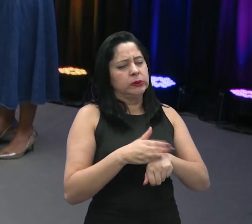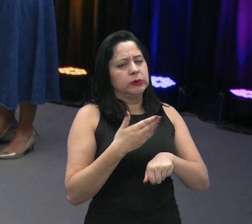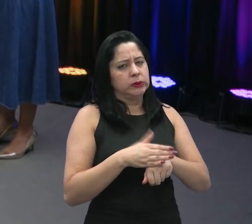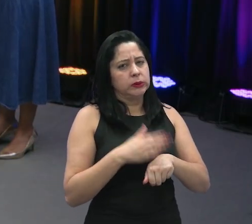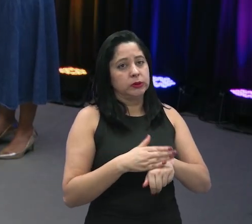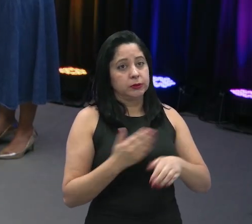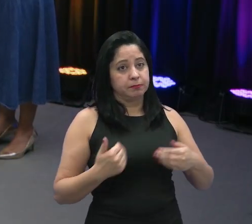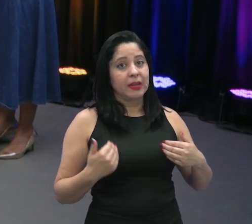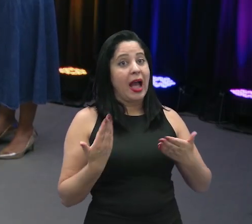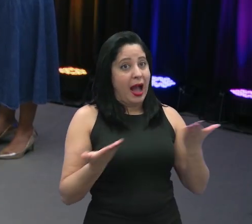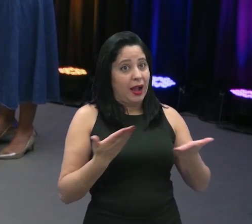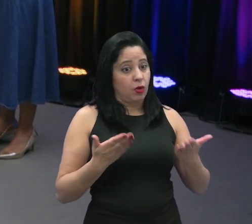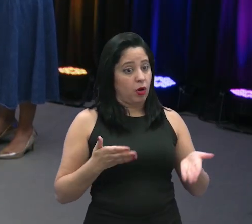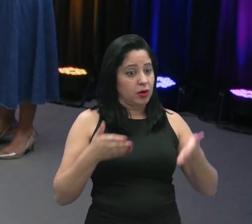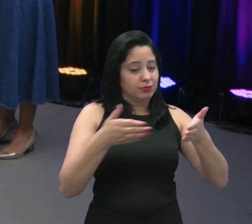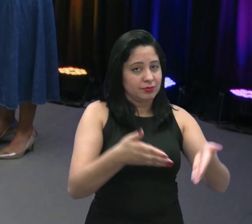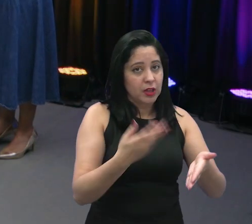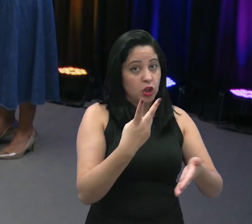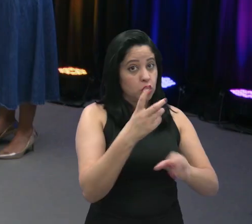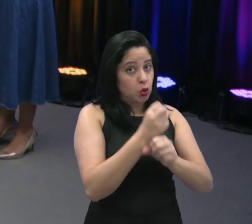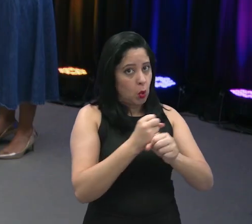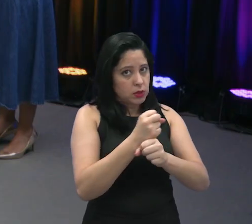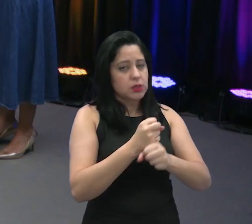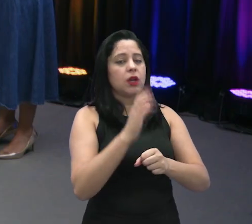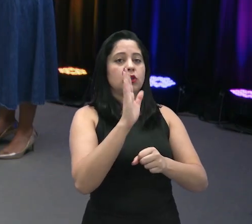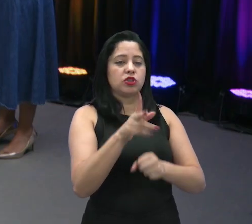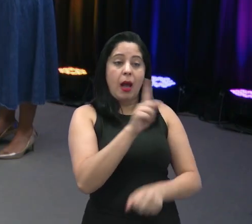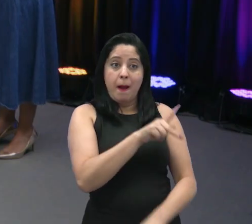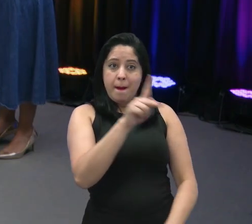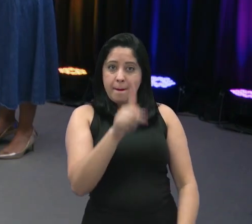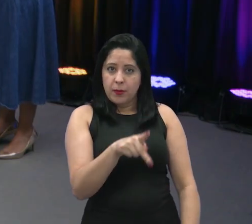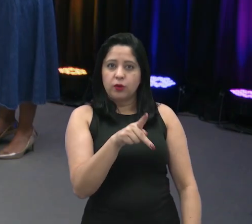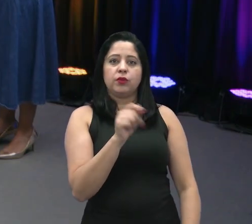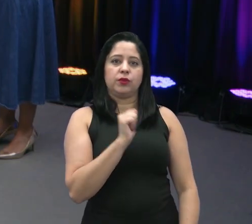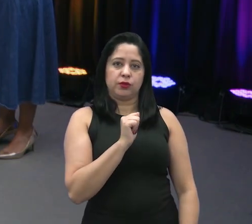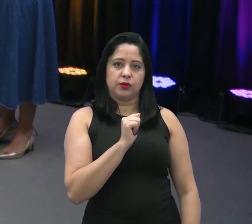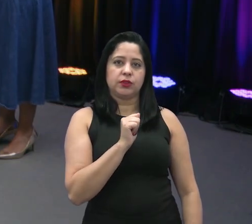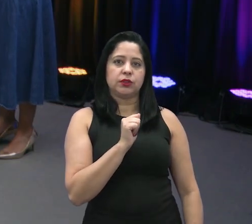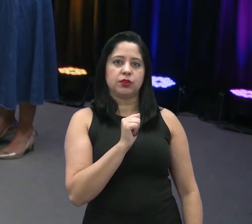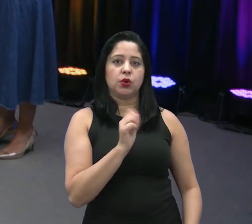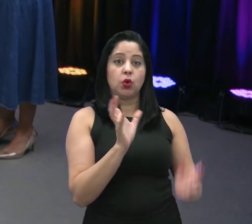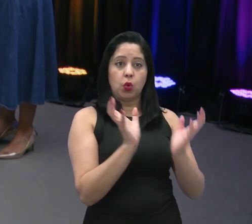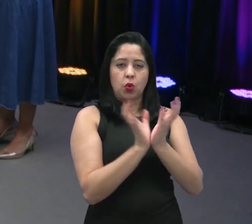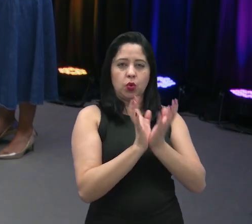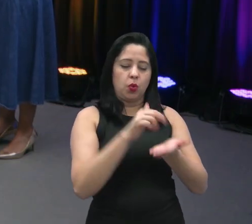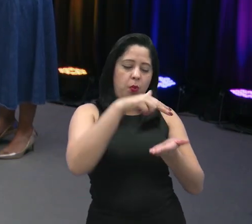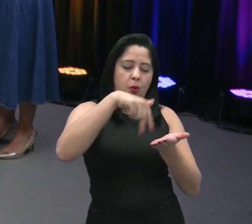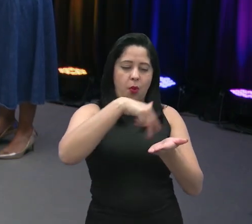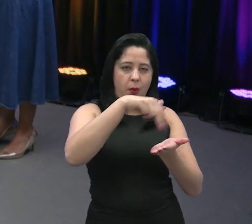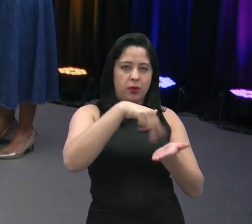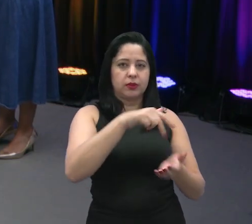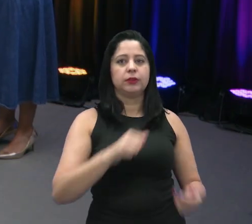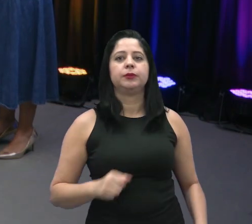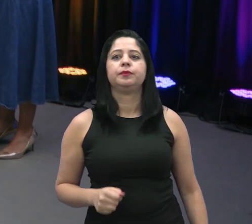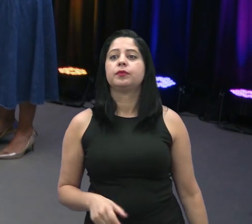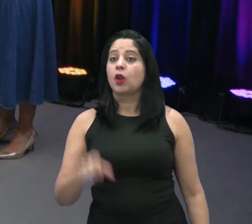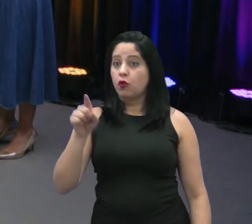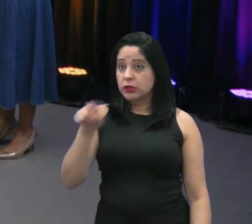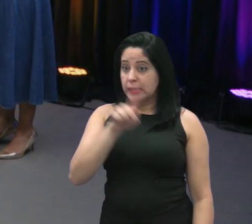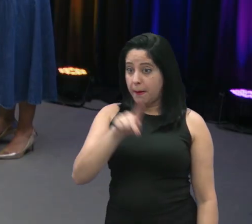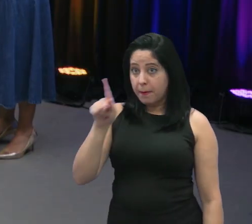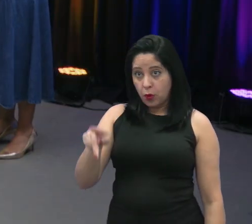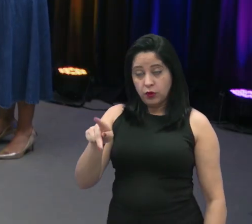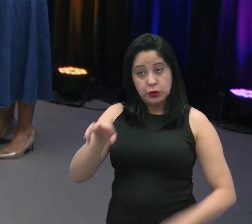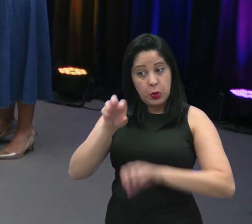meio de trabalho como coreógrafo do grupo e como professor do Grupo Livre também de danças urbanas. E hoje